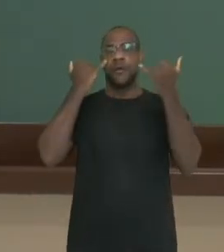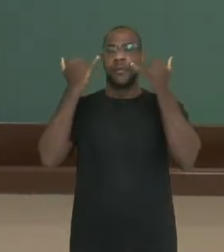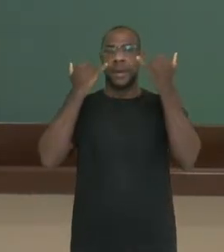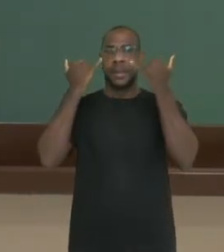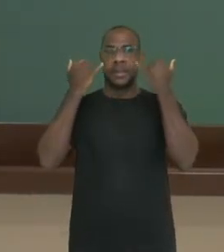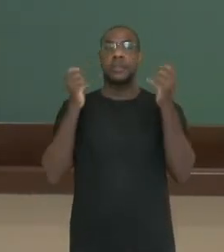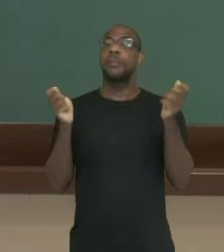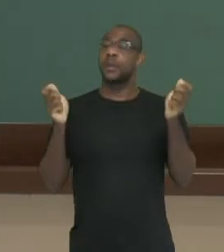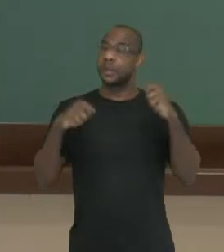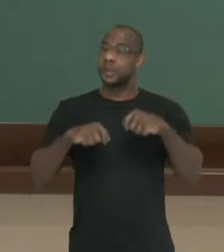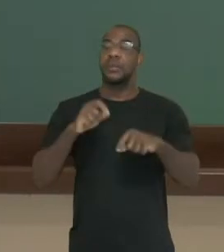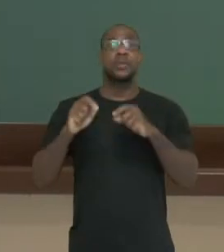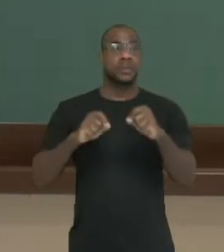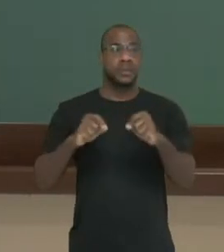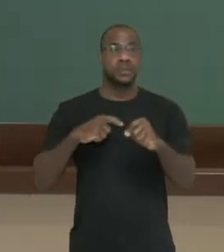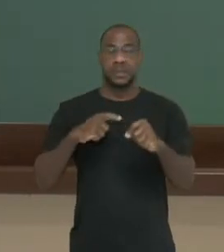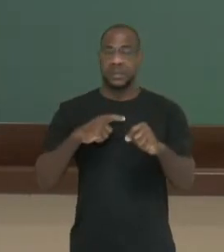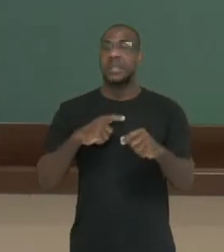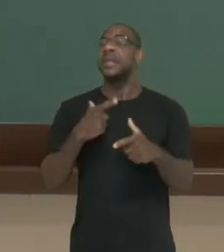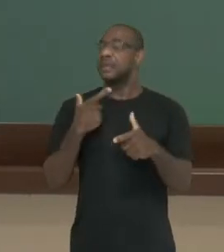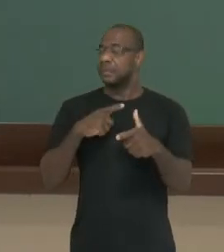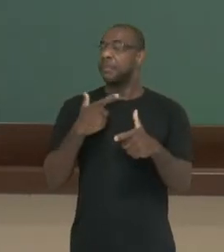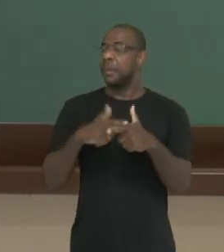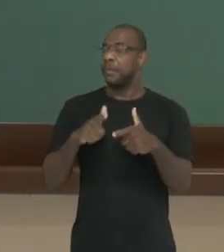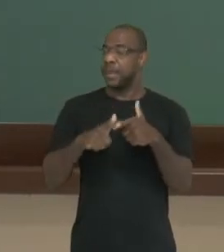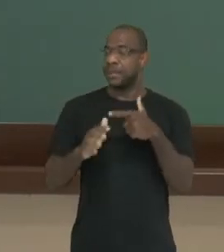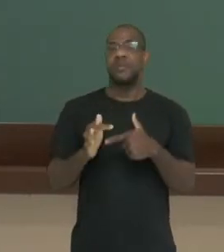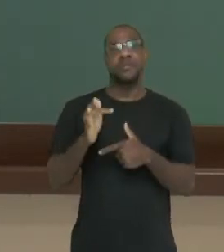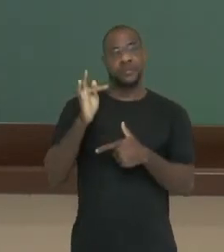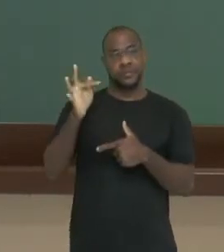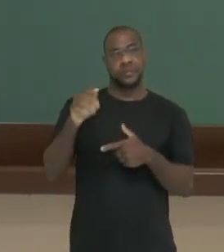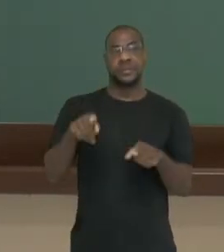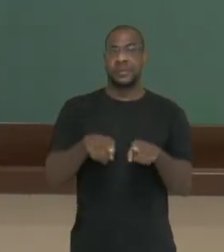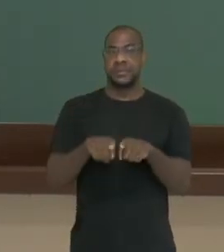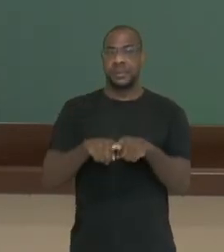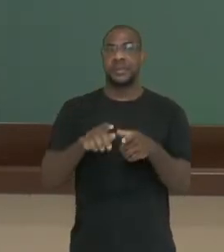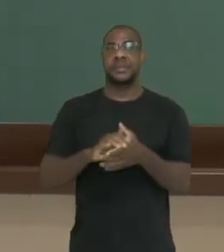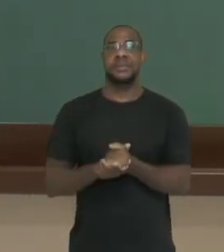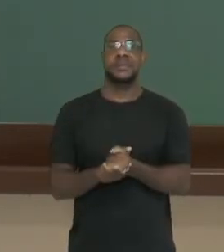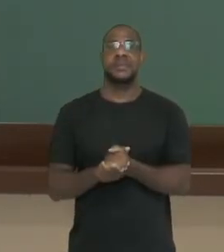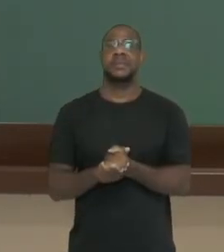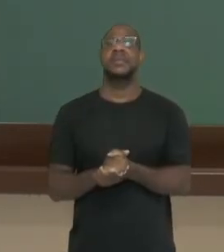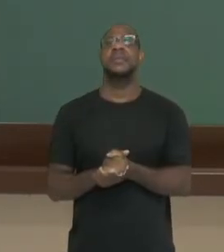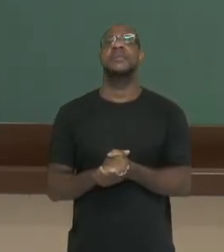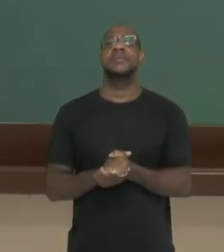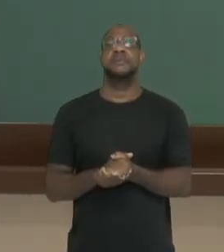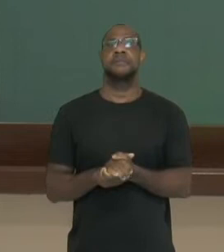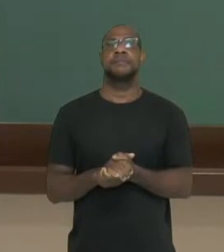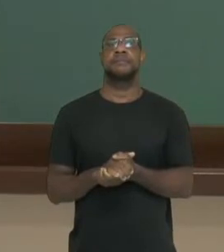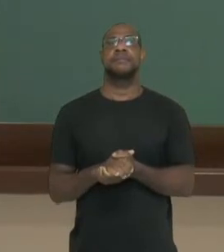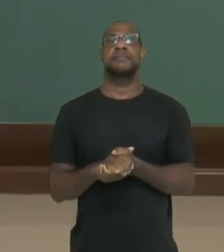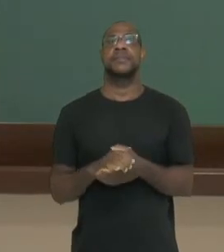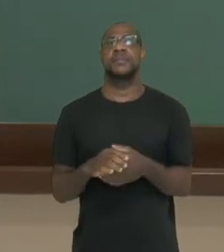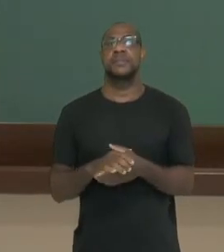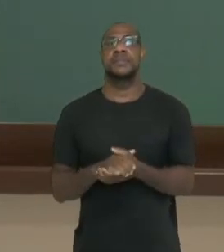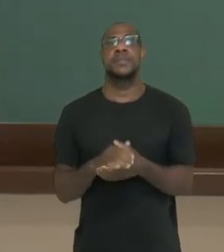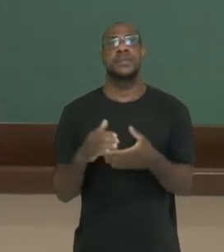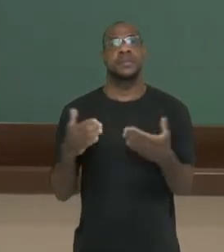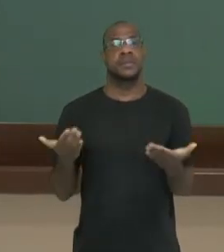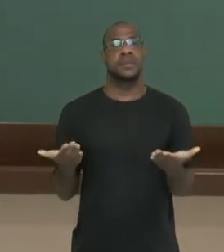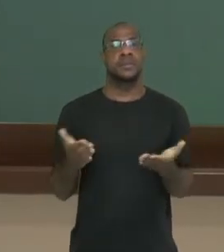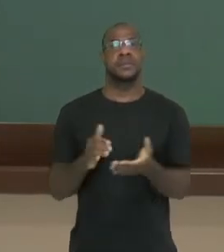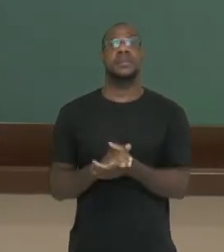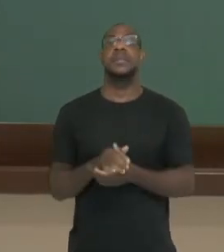poderiam de repente gerar várias polêmicas e até colocar ali numa saia justa, né, a emissora. Então,